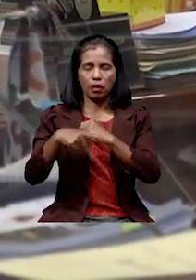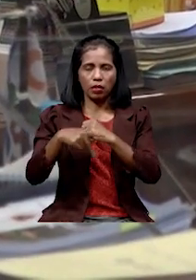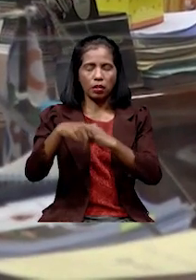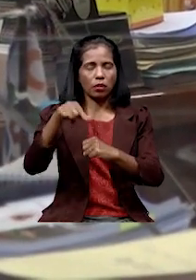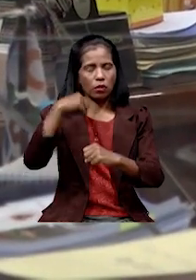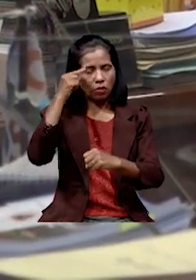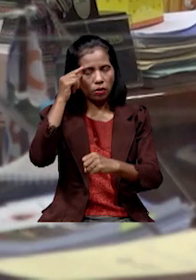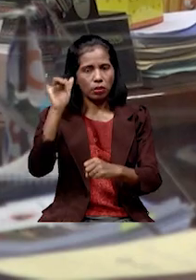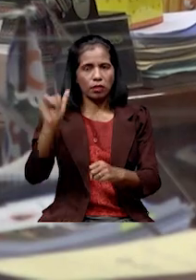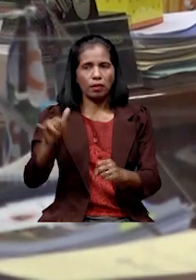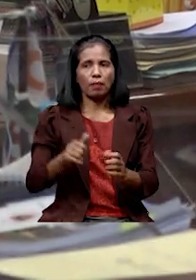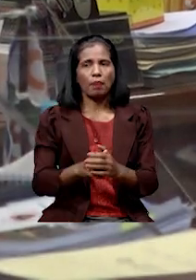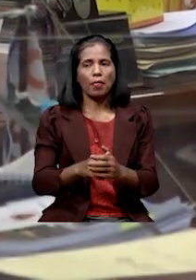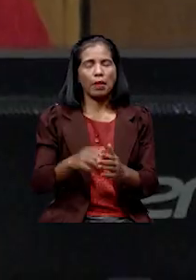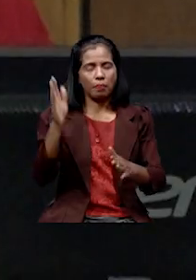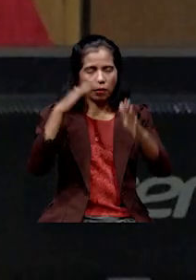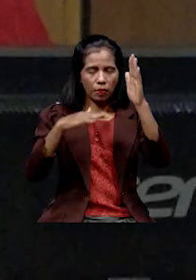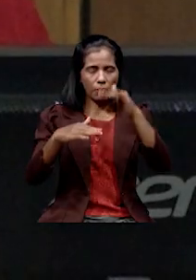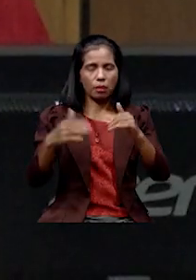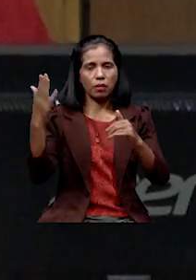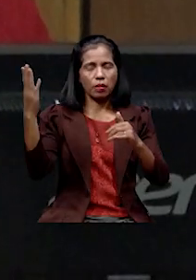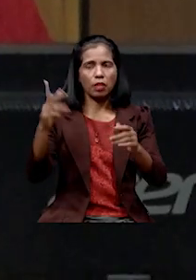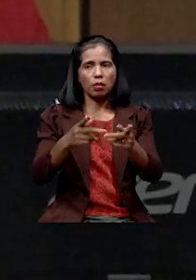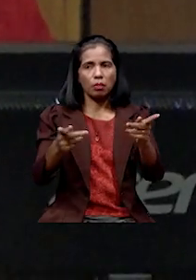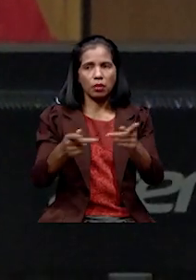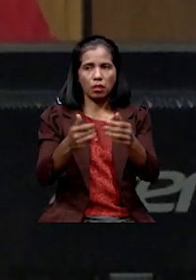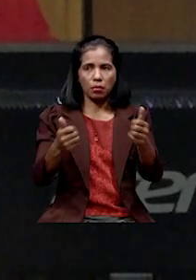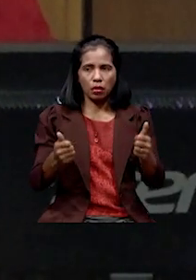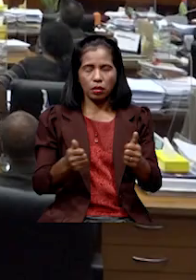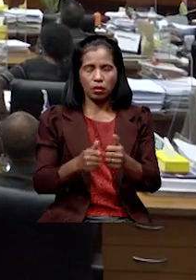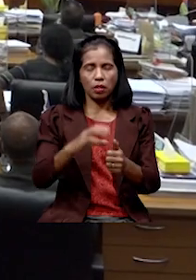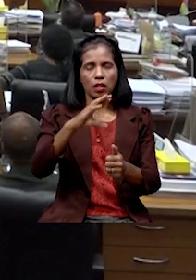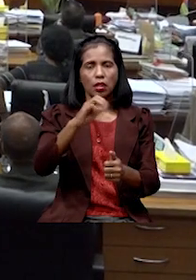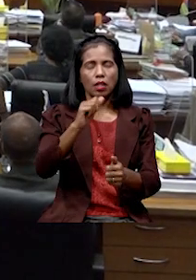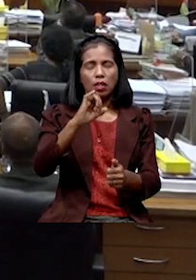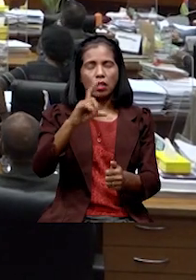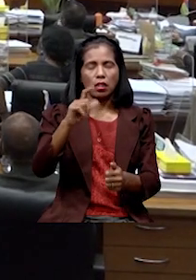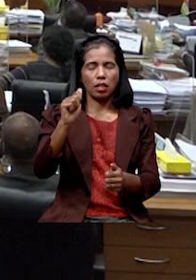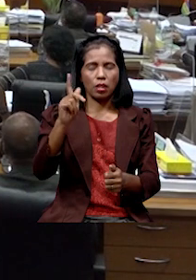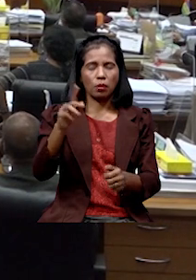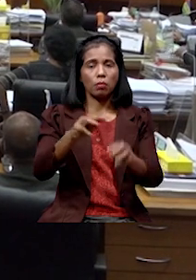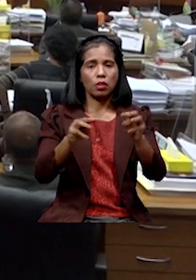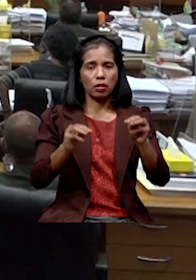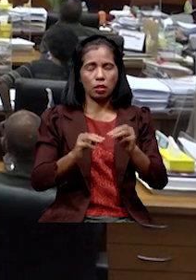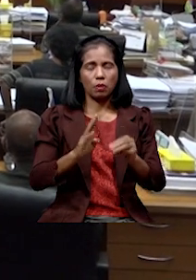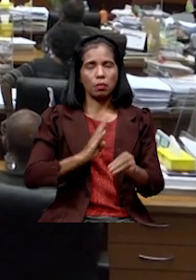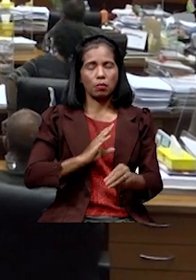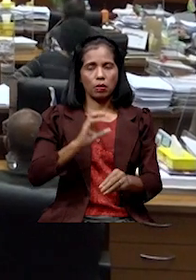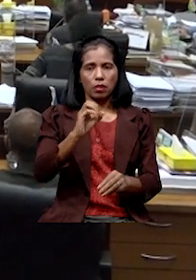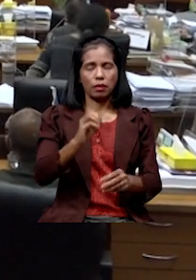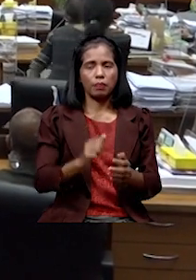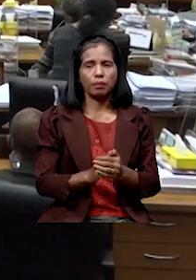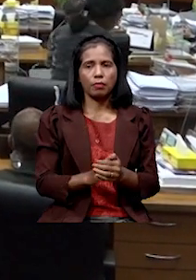governante Nenian. Problema ne acontece e a posto administrativo Kailaku, município Bobonaro. World Food